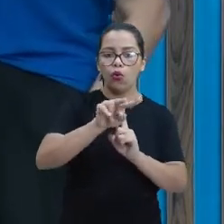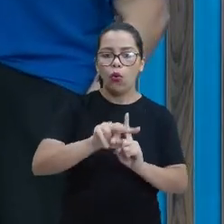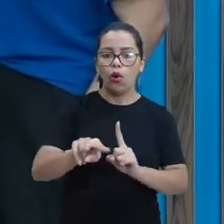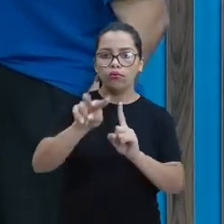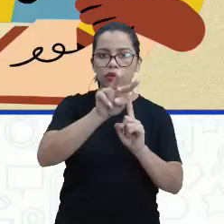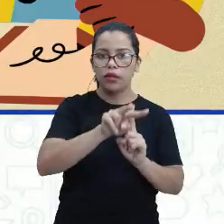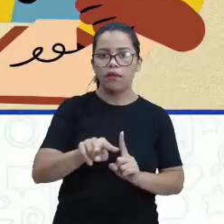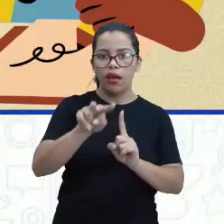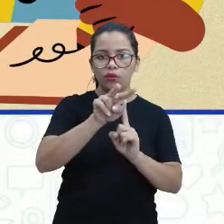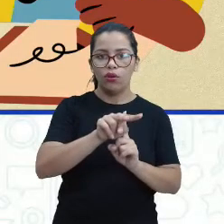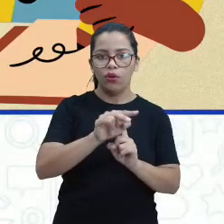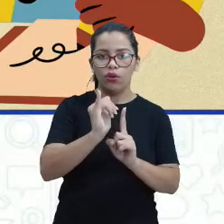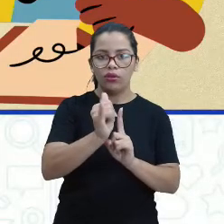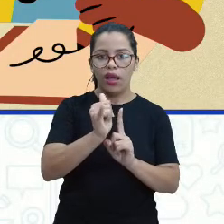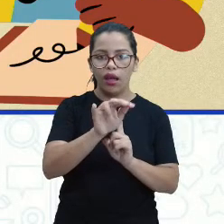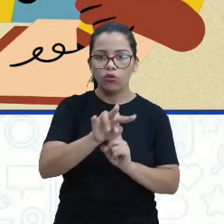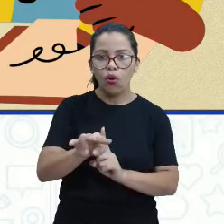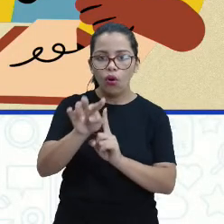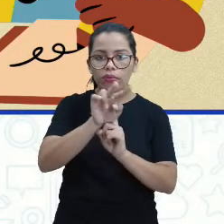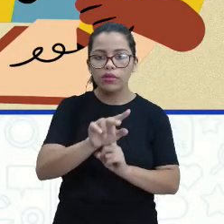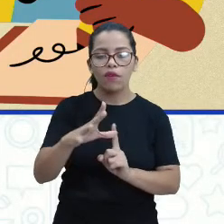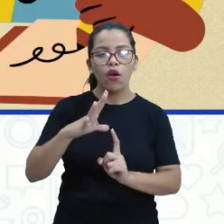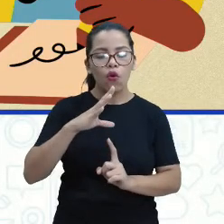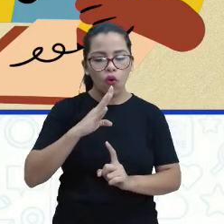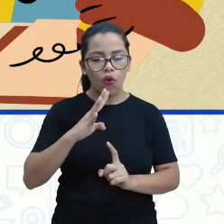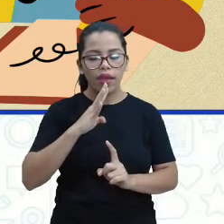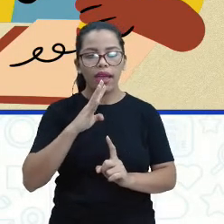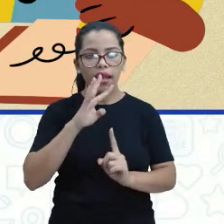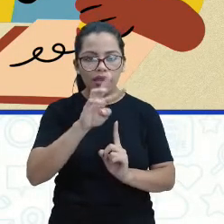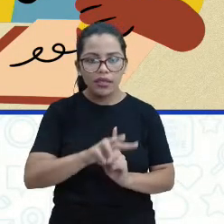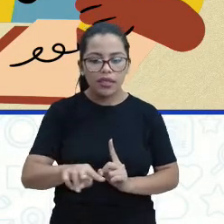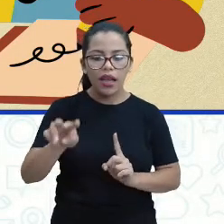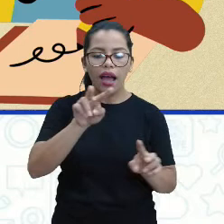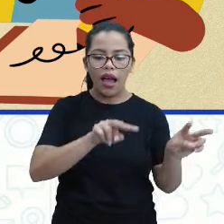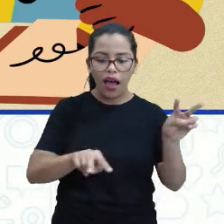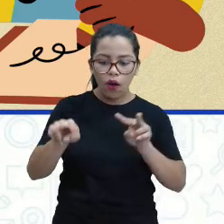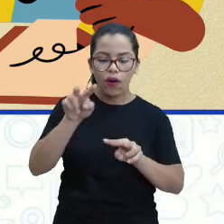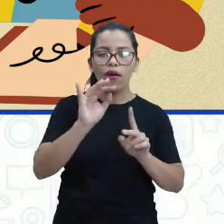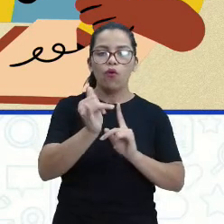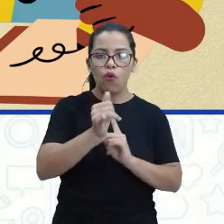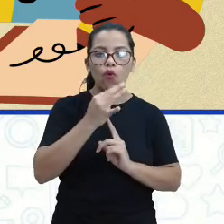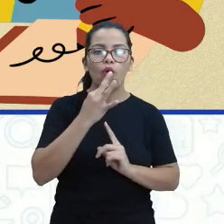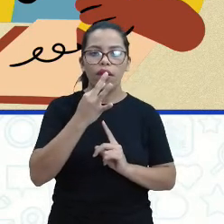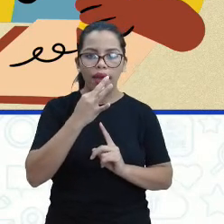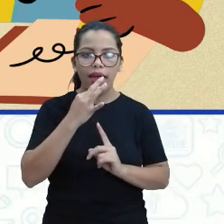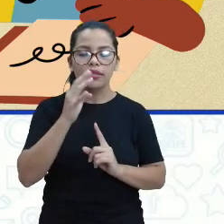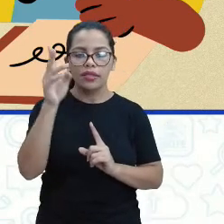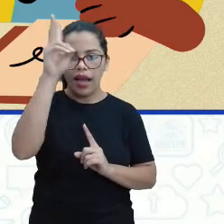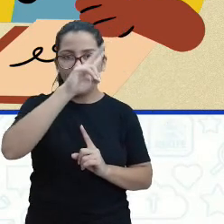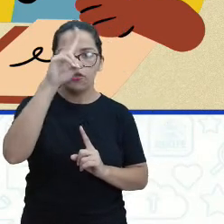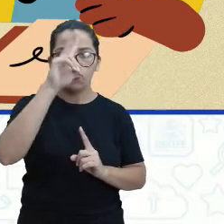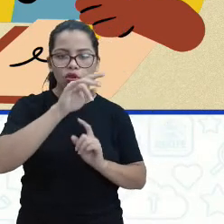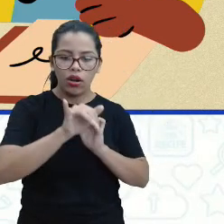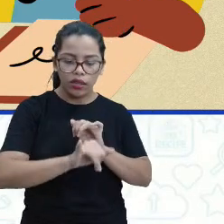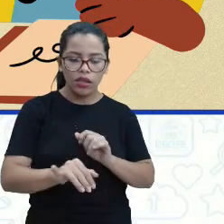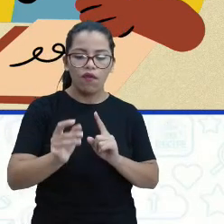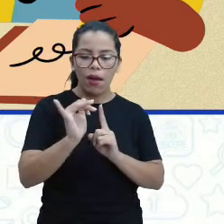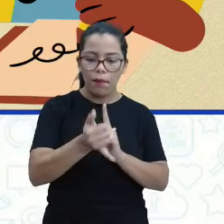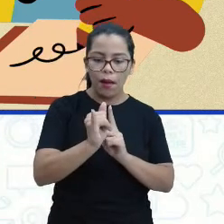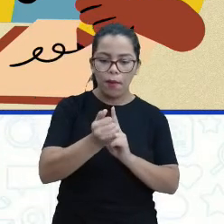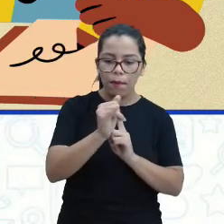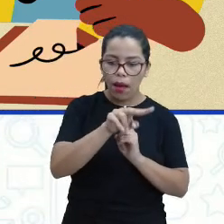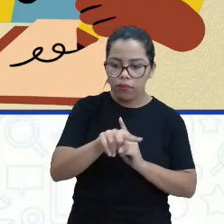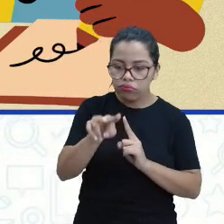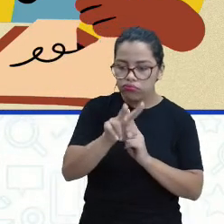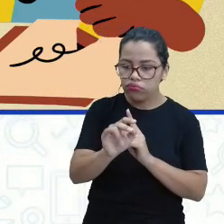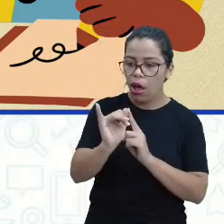indica, esse tipo de narrador conhece a história de modo que observa e relata os fatos. Então, ele vai observar e